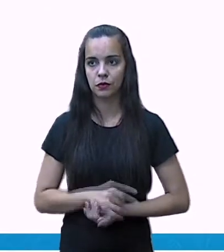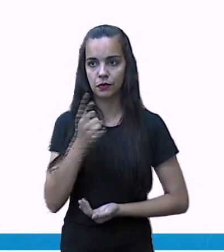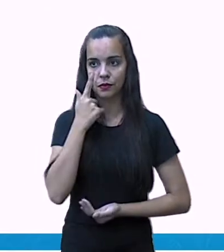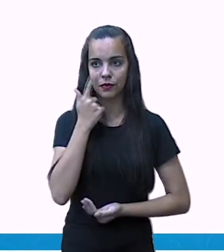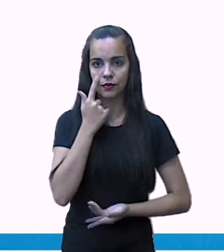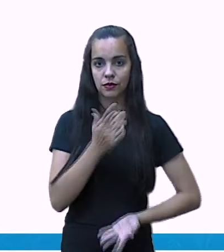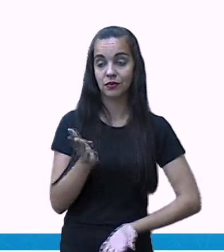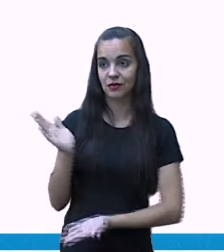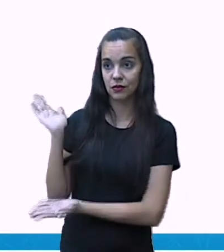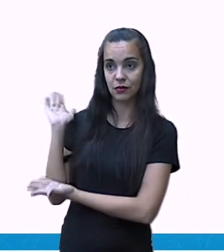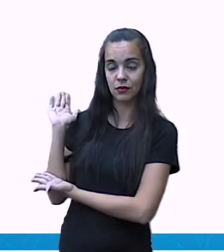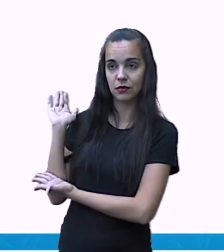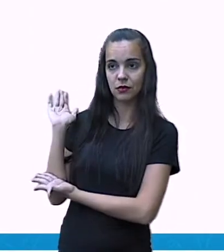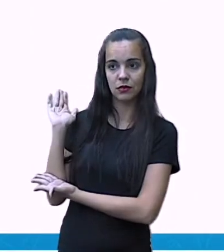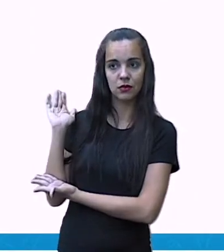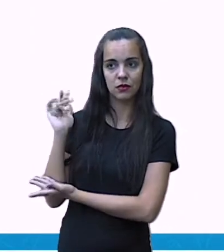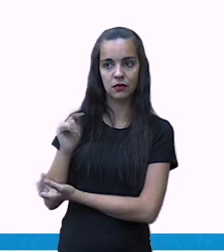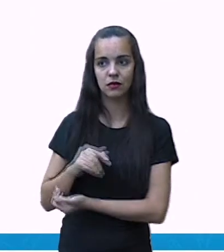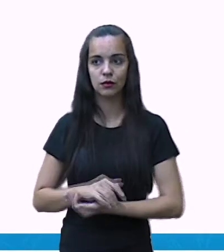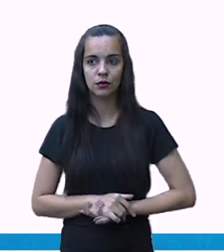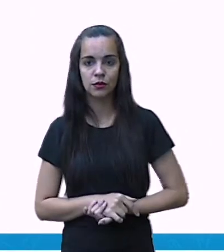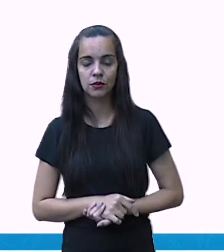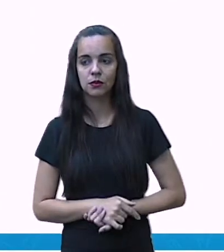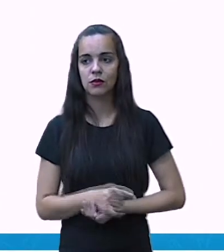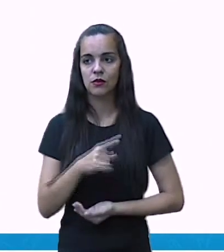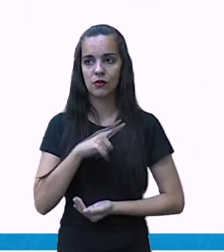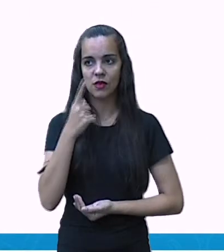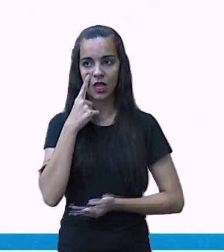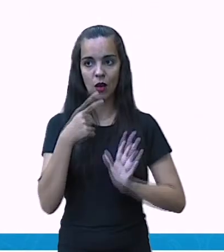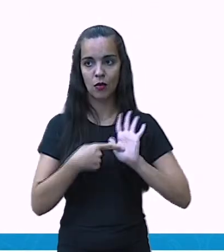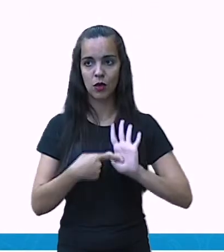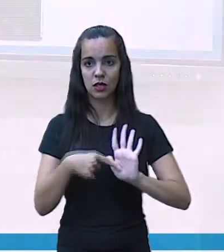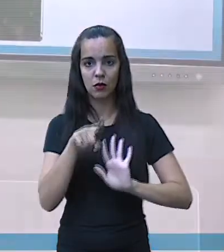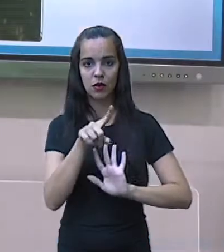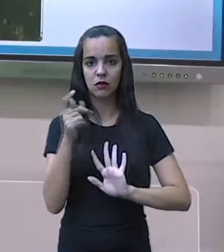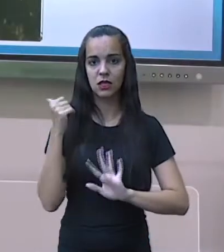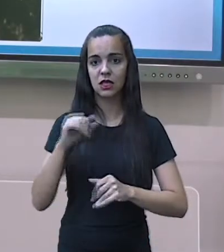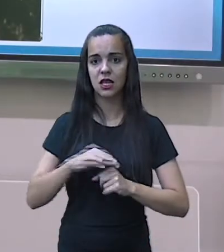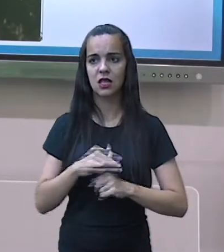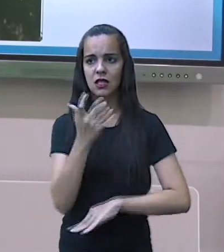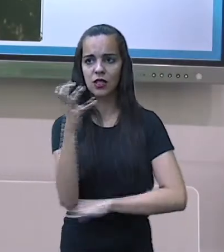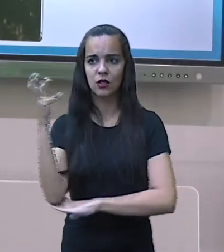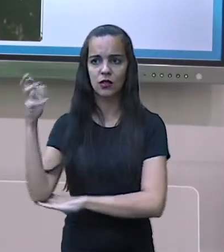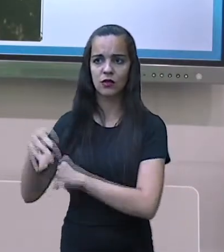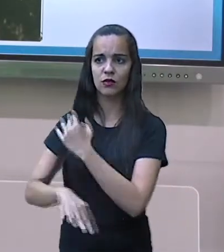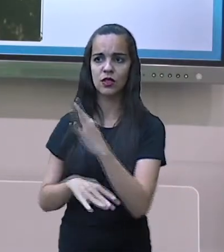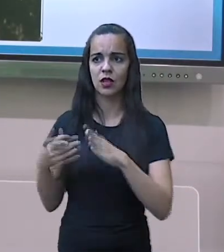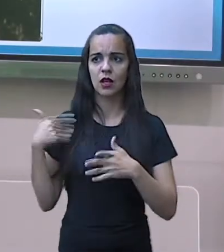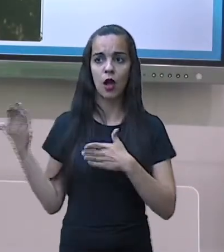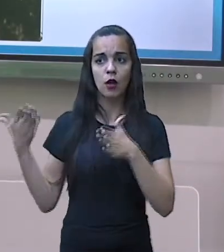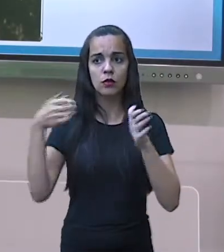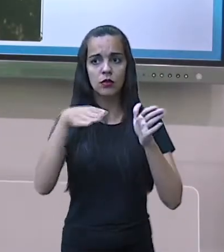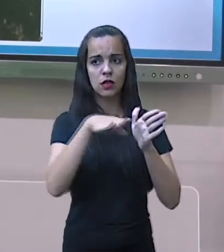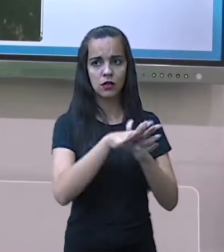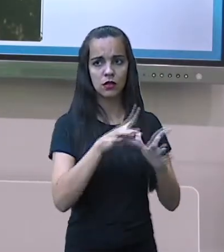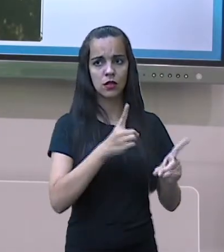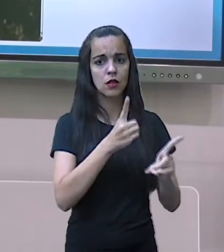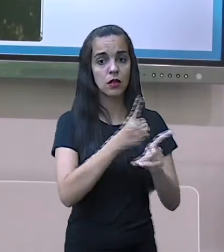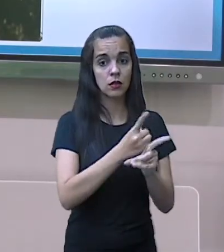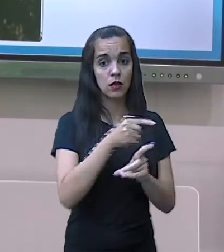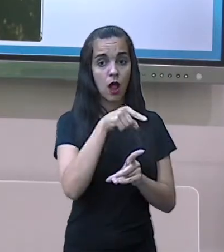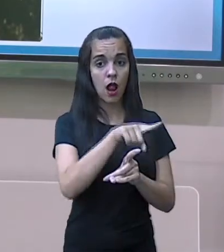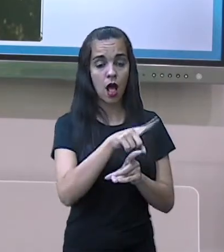Mais uma vez, né, uma foto da pedra para mostrar bem o lugar aonde nós vamos encontrar